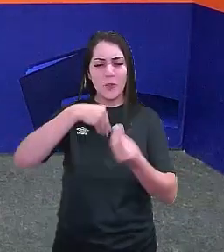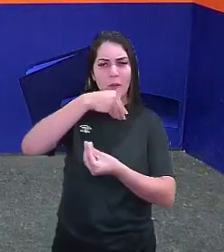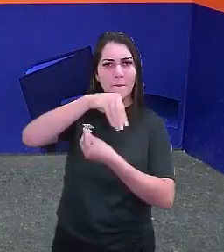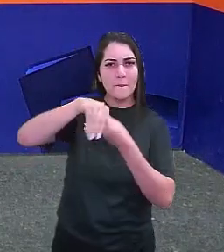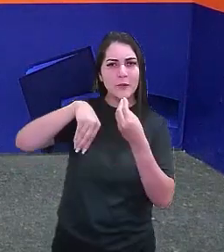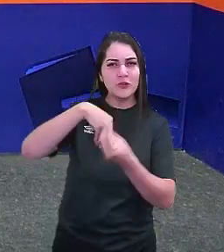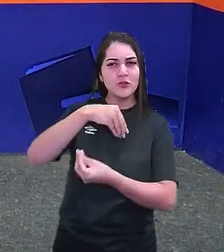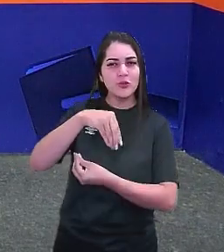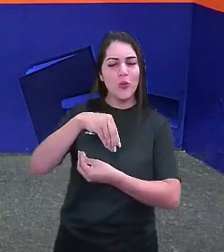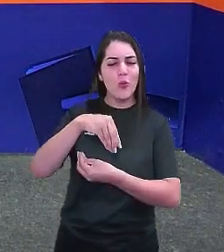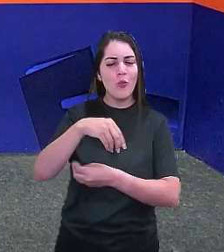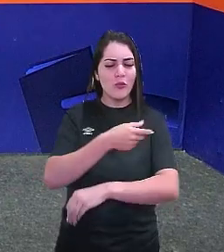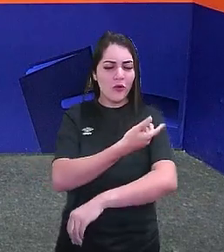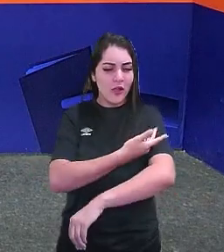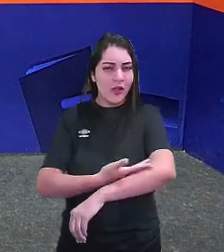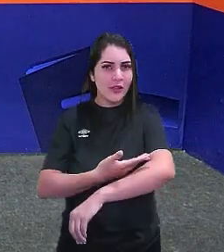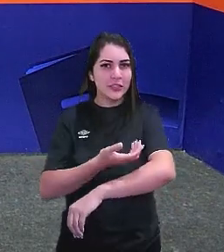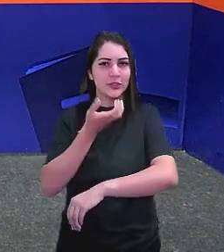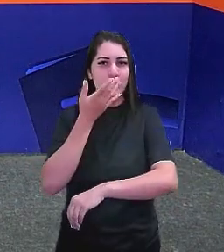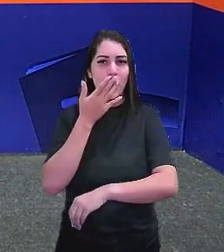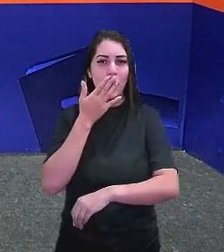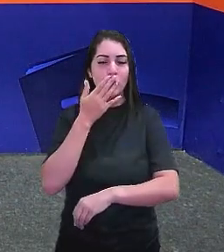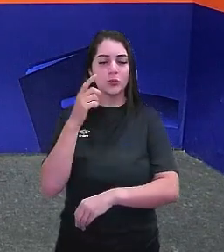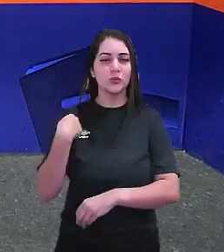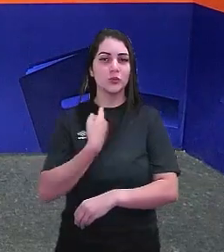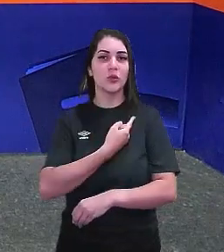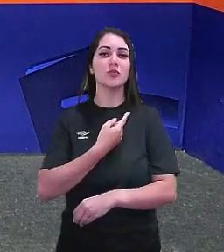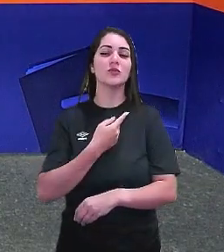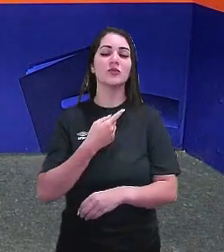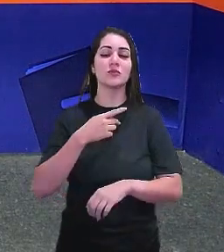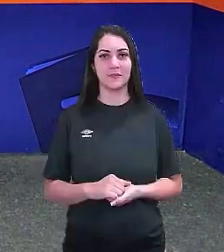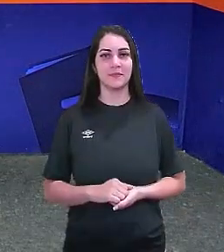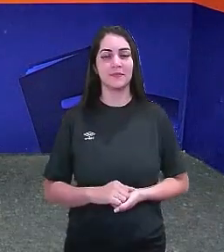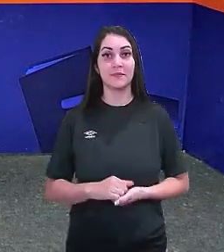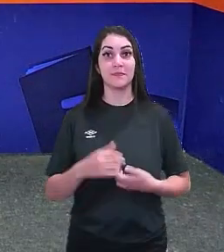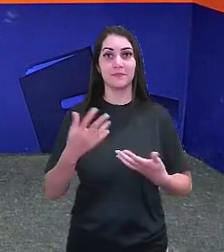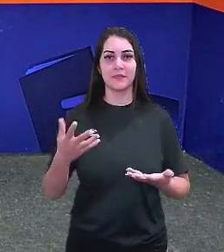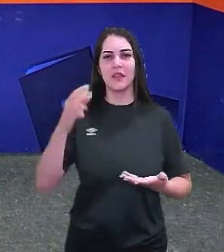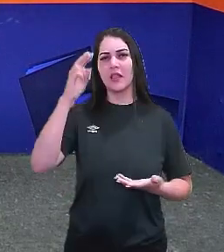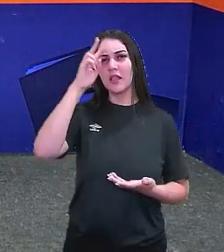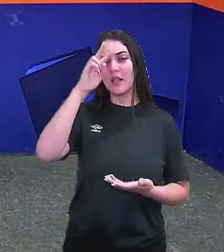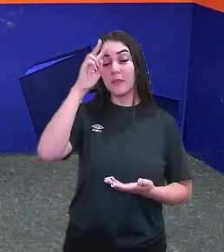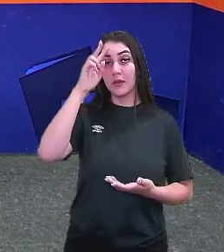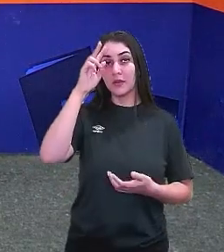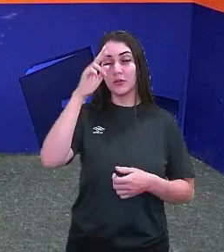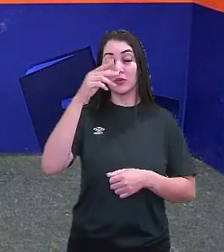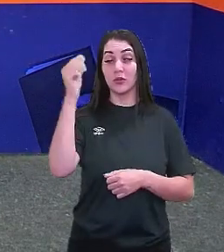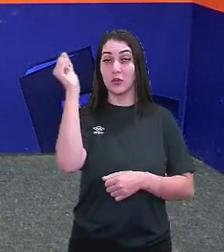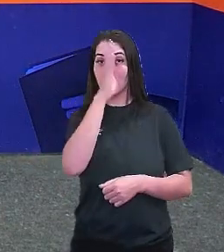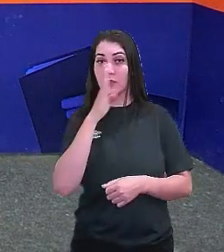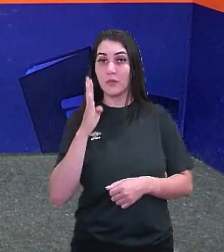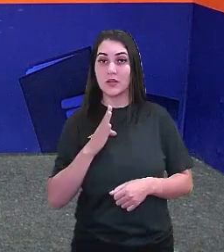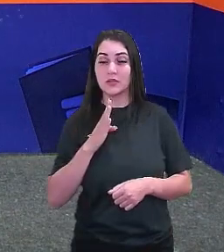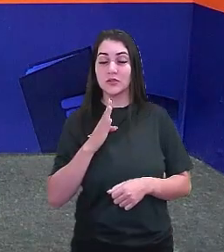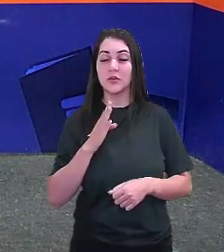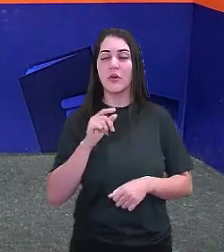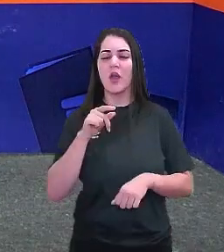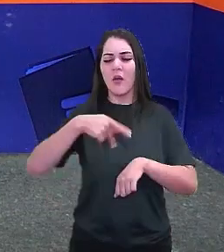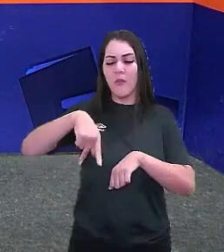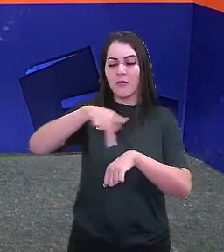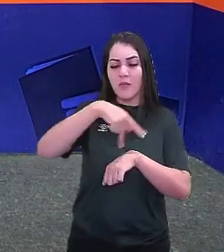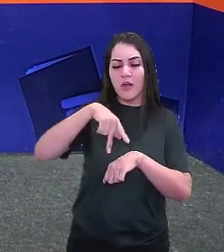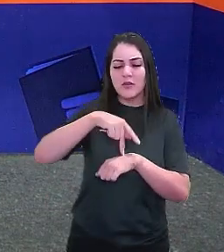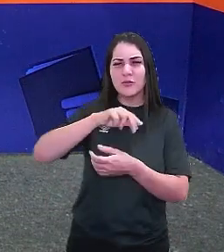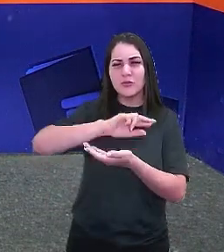que eu vou explicar tudo detalhado para vocês, o significado de miscigenação. Lembrando que o Brasil é um país multicultural.